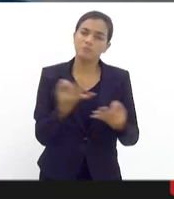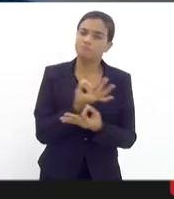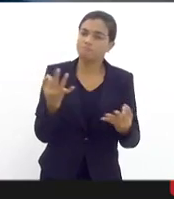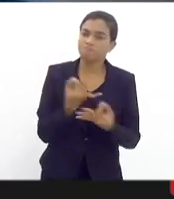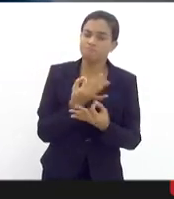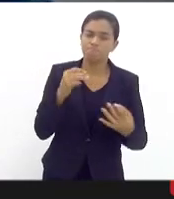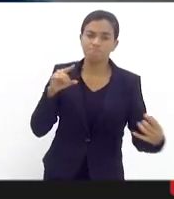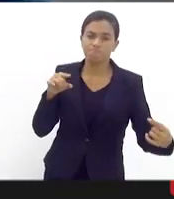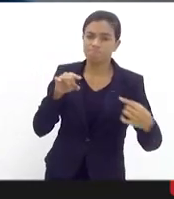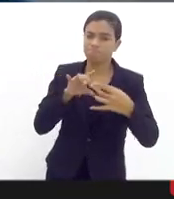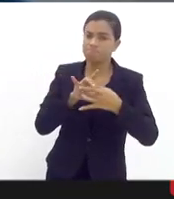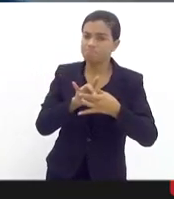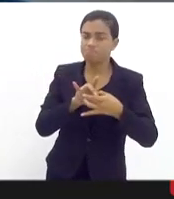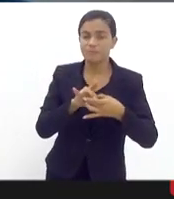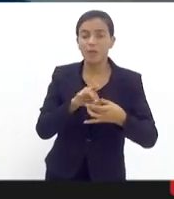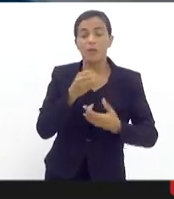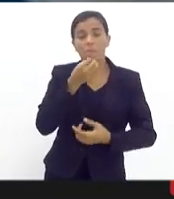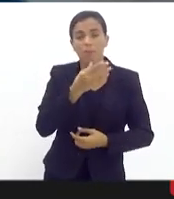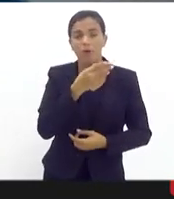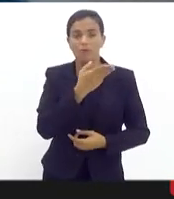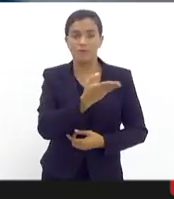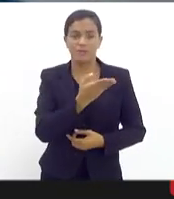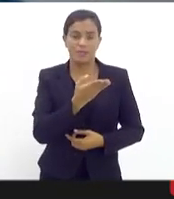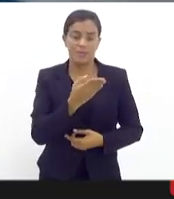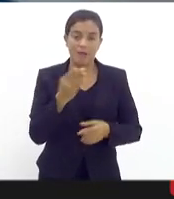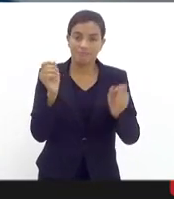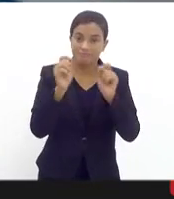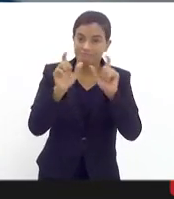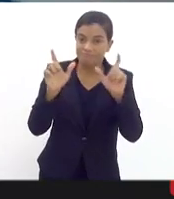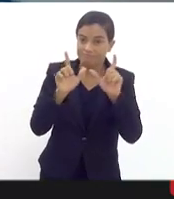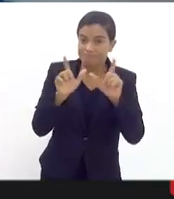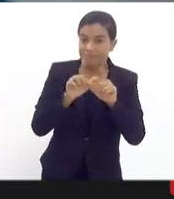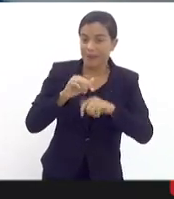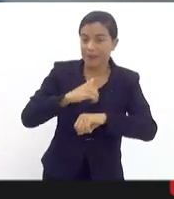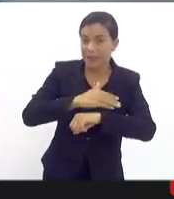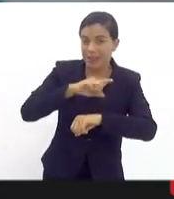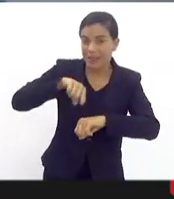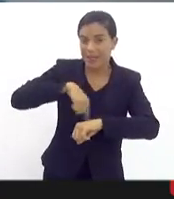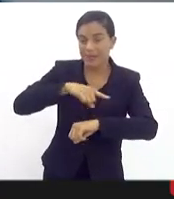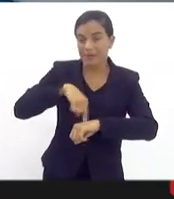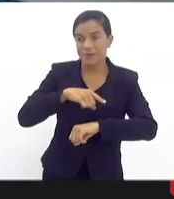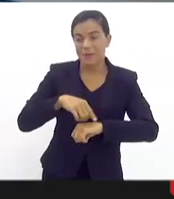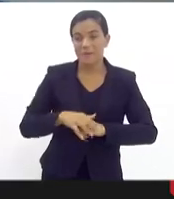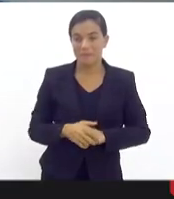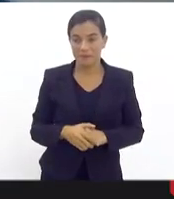Que bom que você está tão antenado há tanto tempo de forma tão